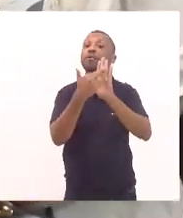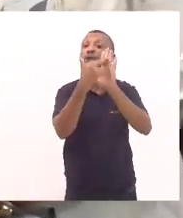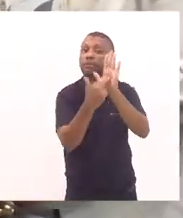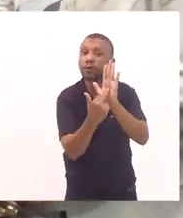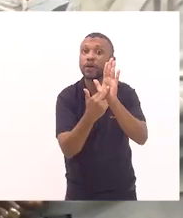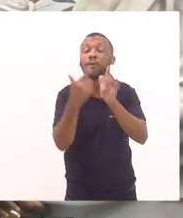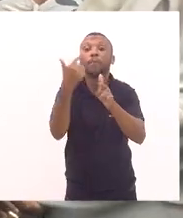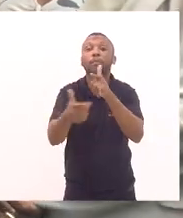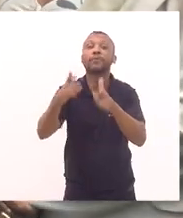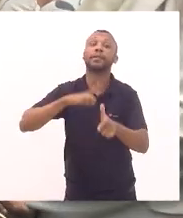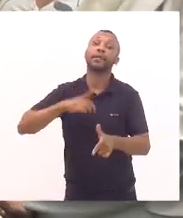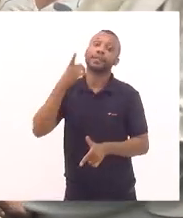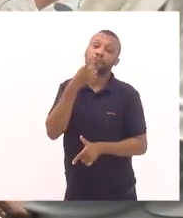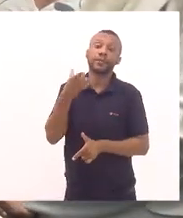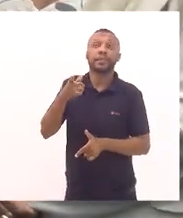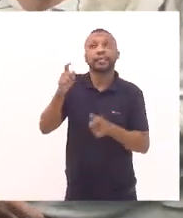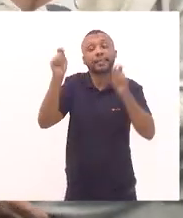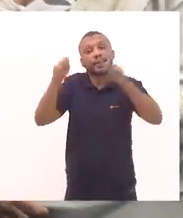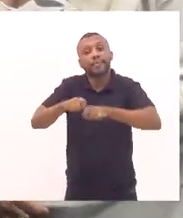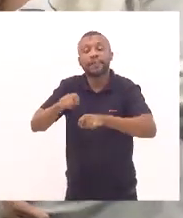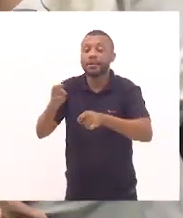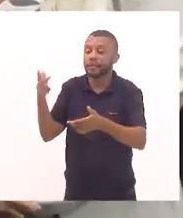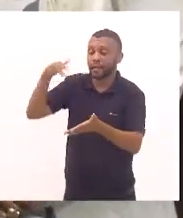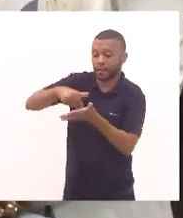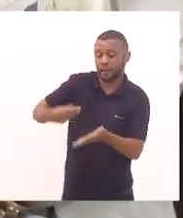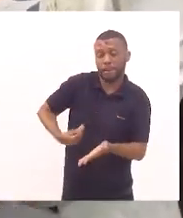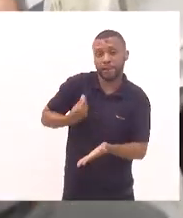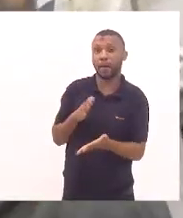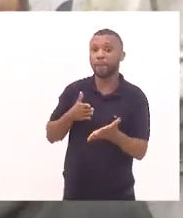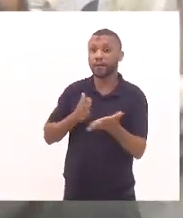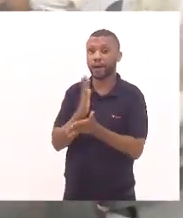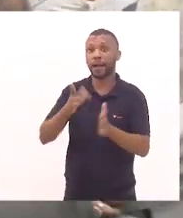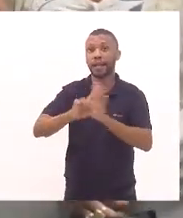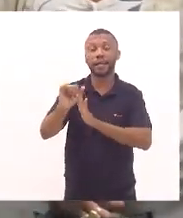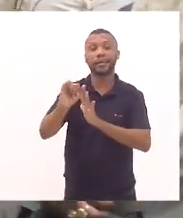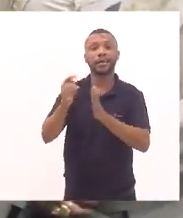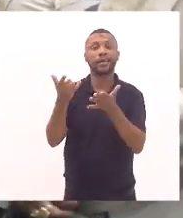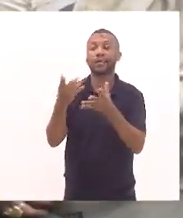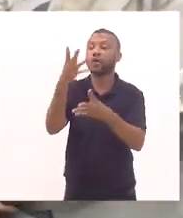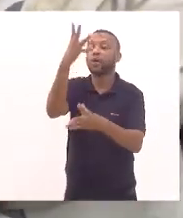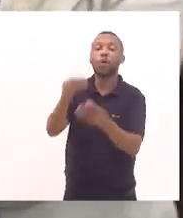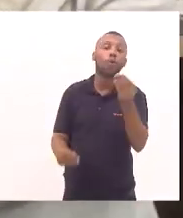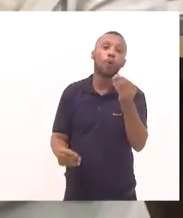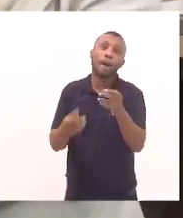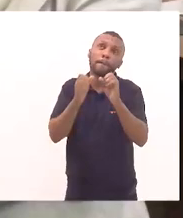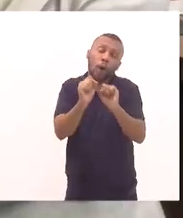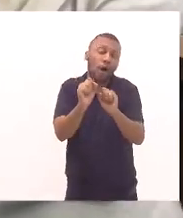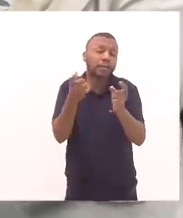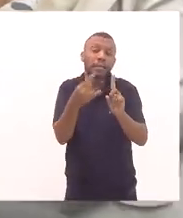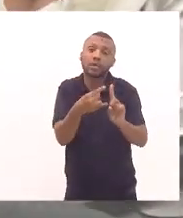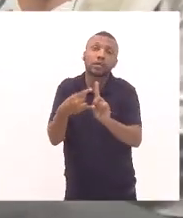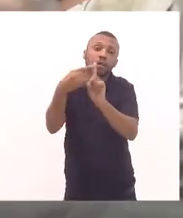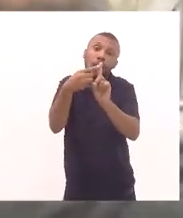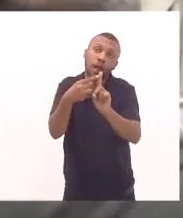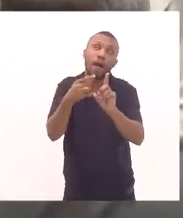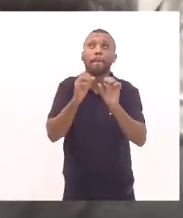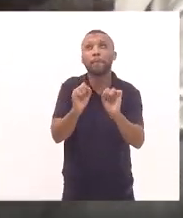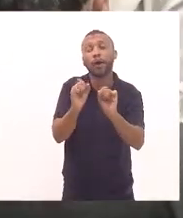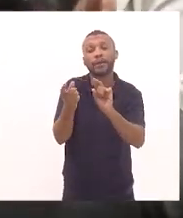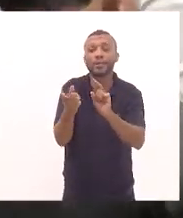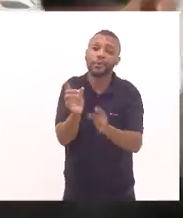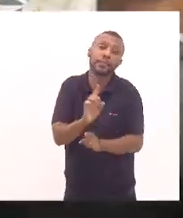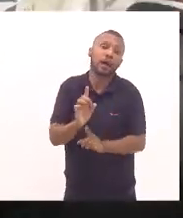que tem deputado que devia estar aqui para aprovar essa lei e eu não sei onde está. Pode ser que esteja online, mas pode ser que não